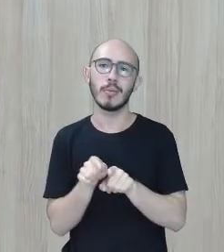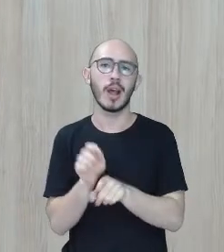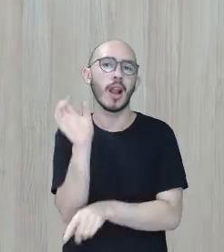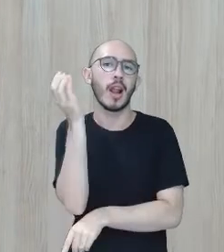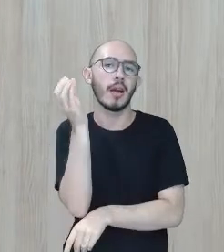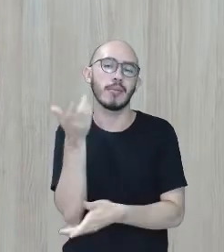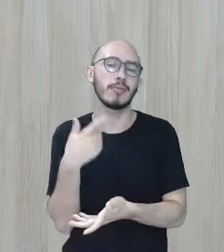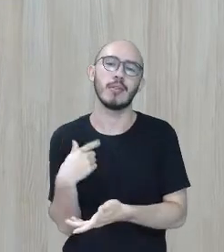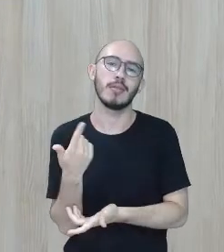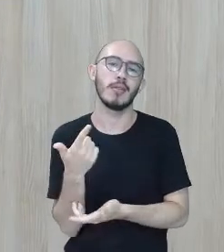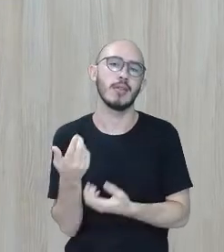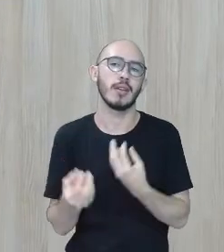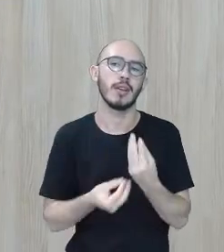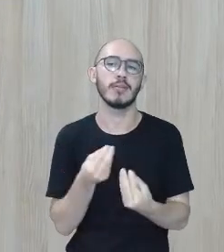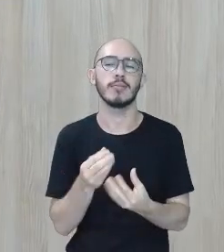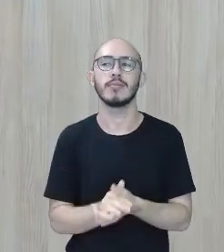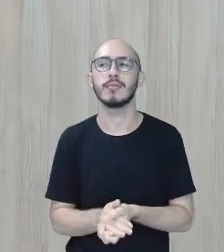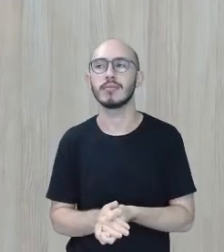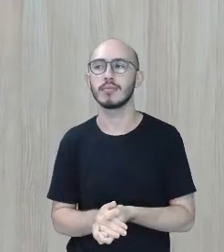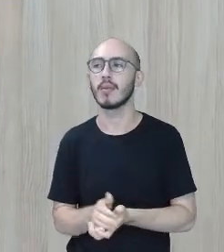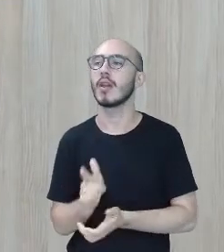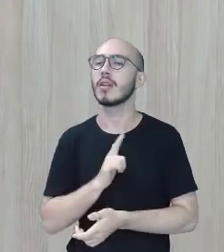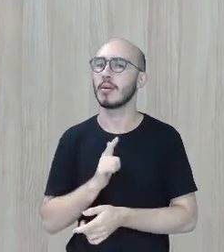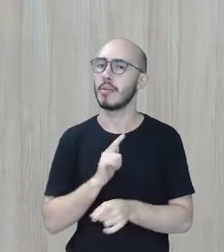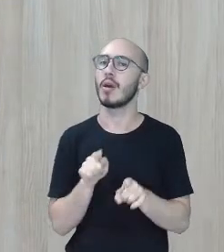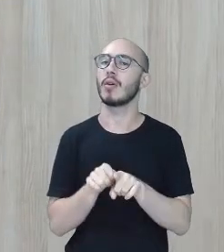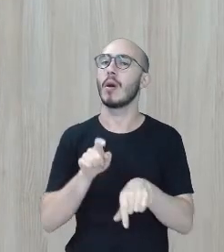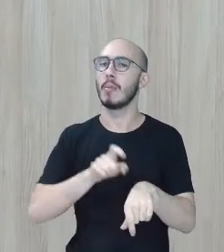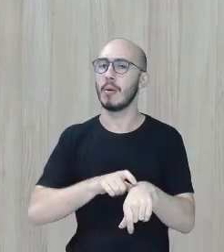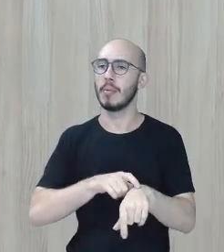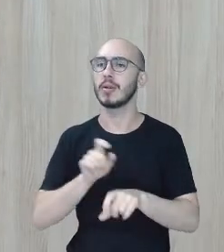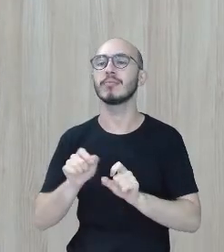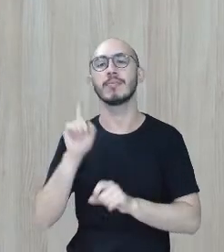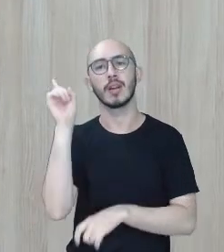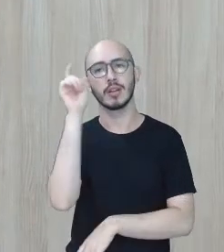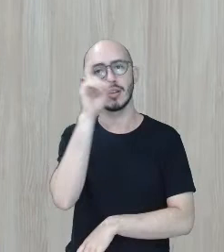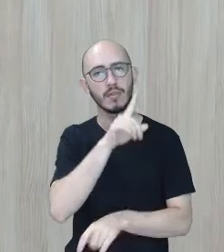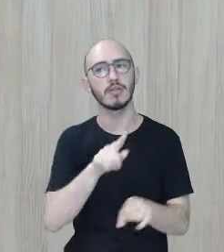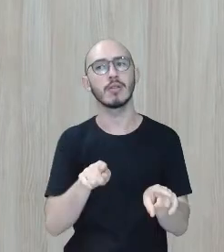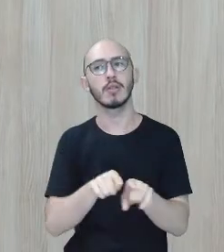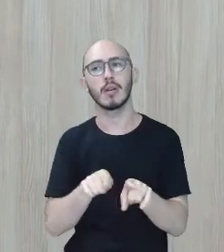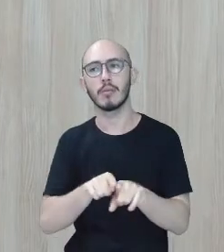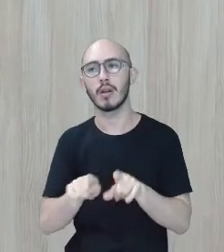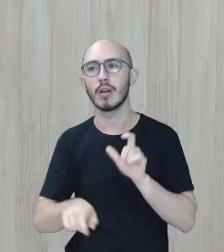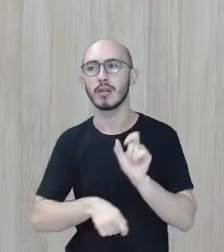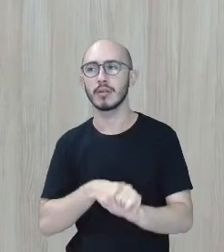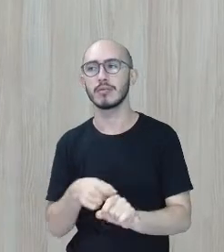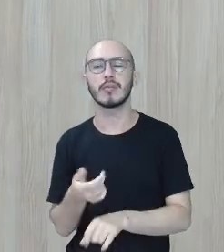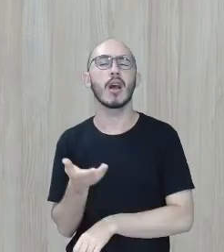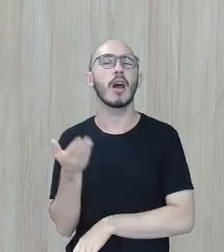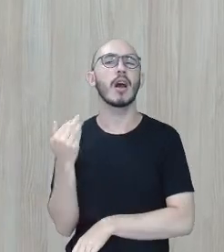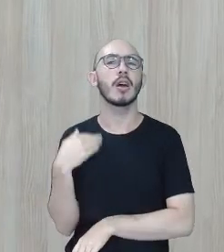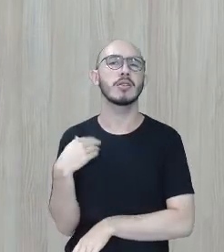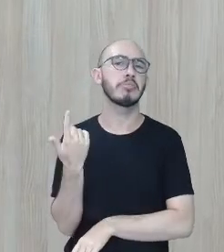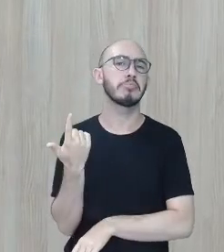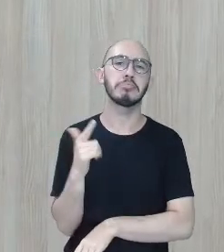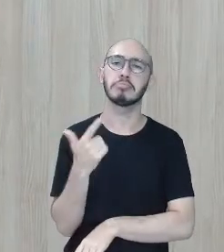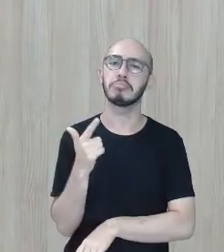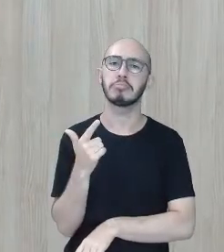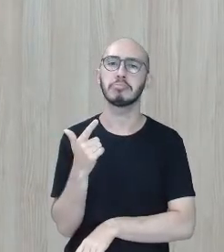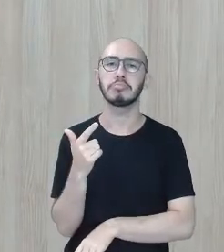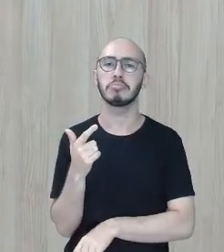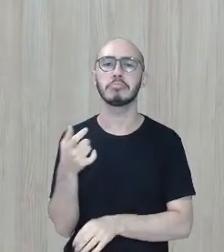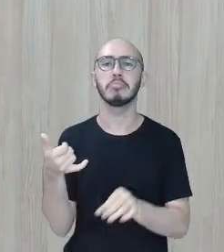lâmpadas, né? Não poderia usar nada. Então, também eram momentos difíceis também. E antes nem tinha os